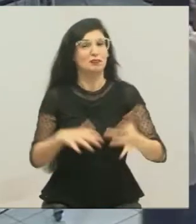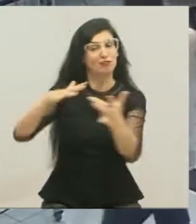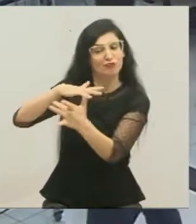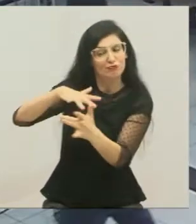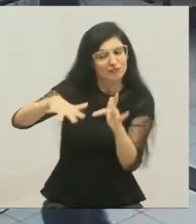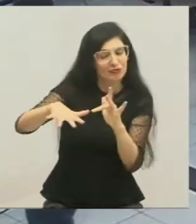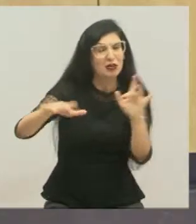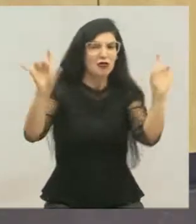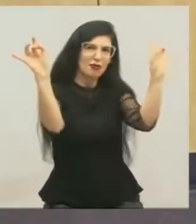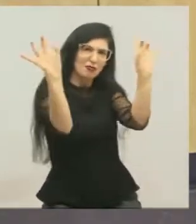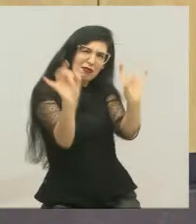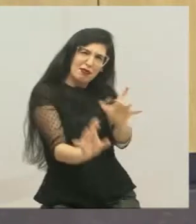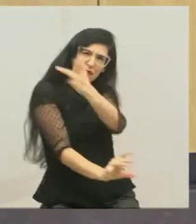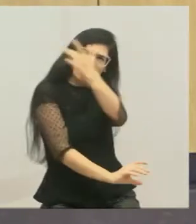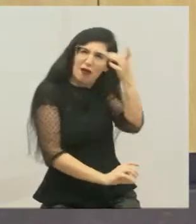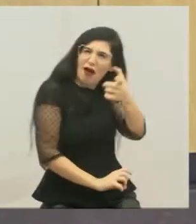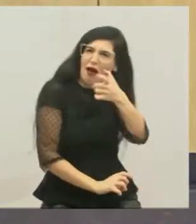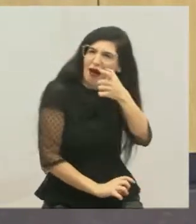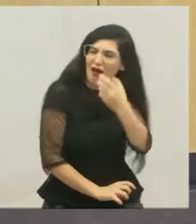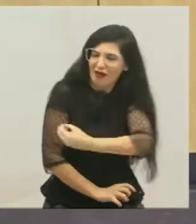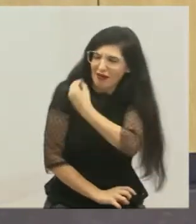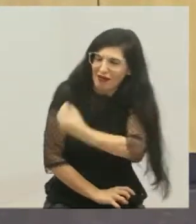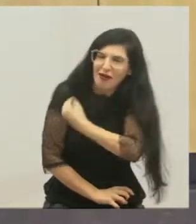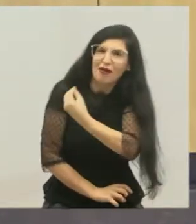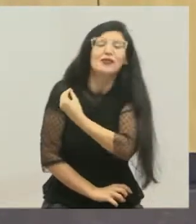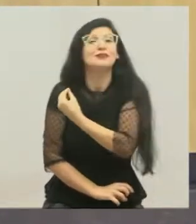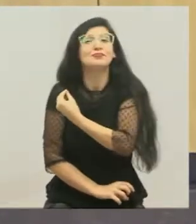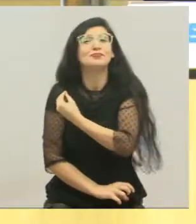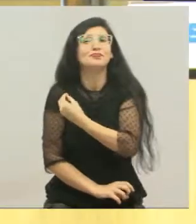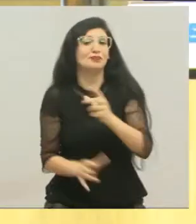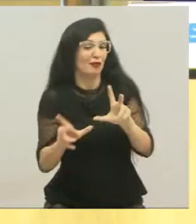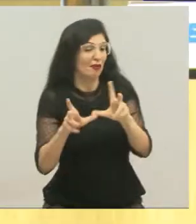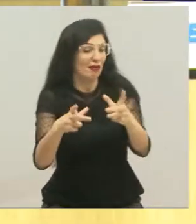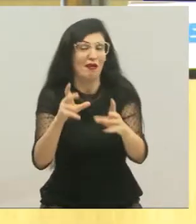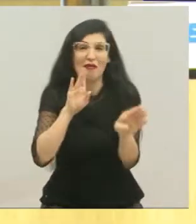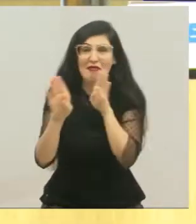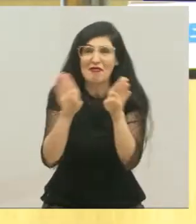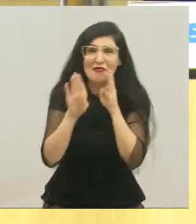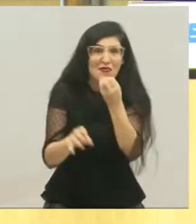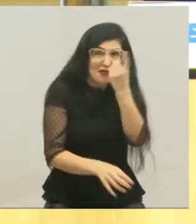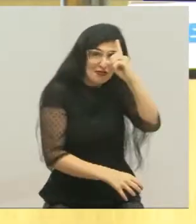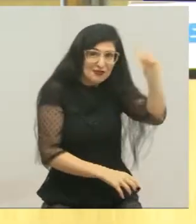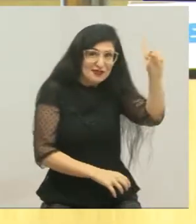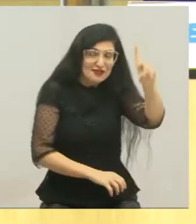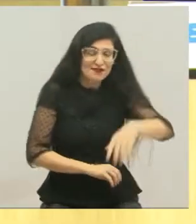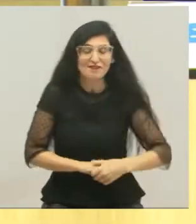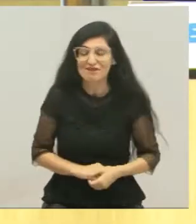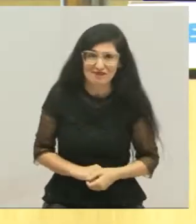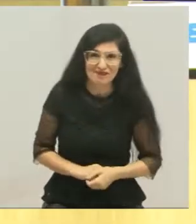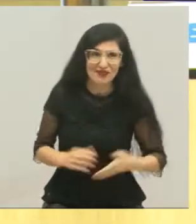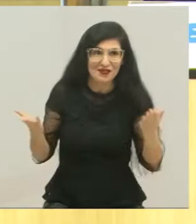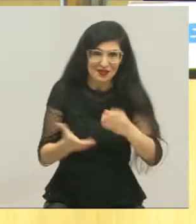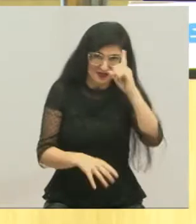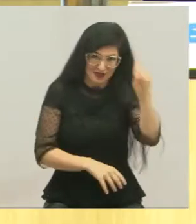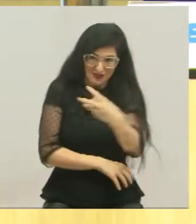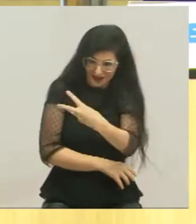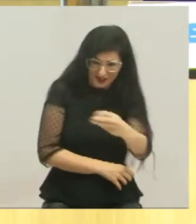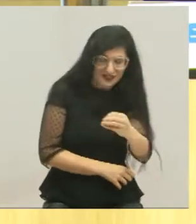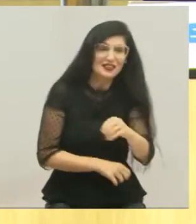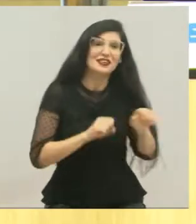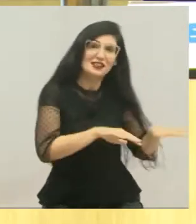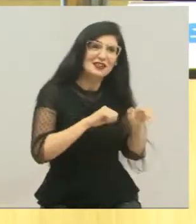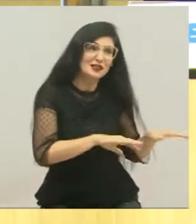especial aqueles que nos assistem ao vivo pela página da Câmara no Facebook, bom dia. Na presente data de 30